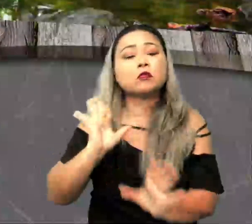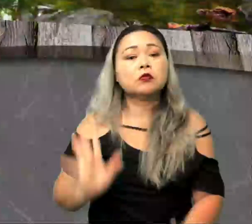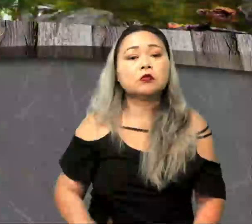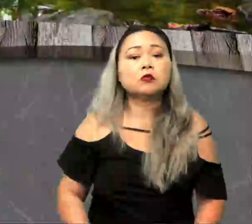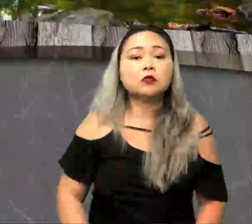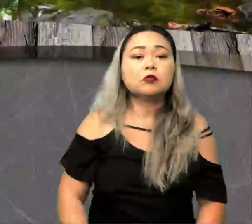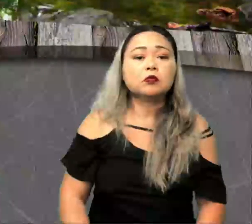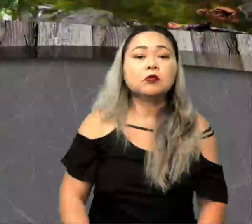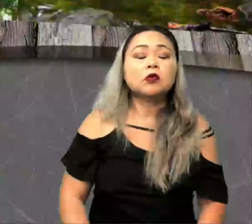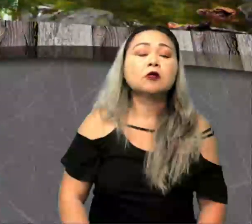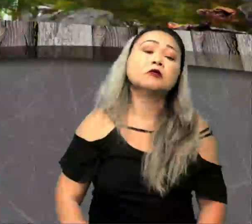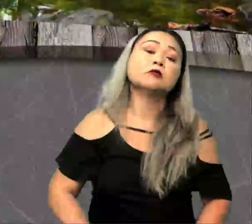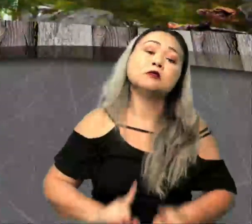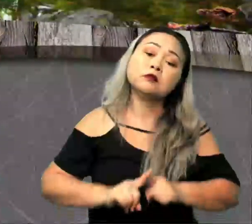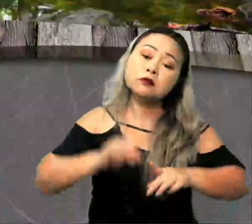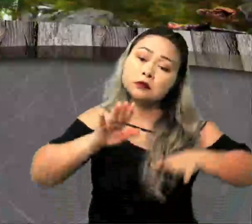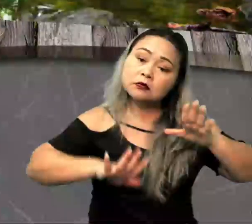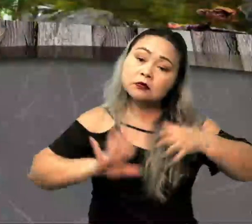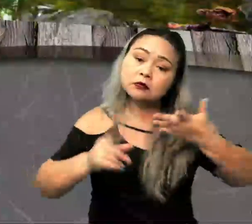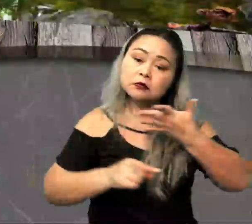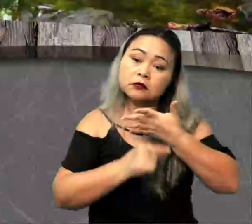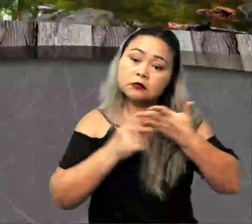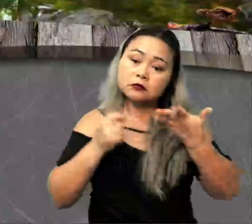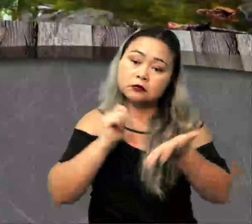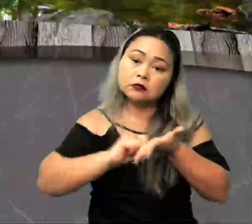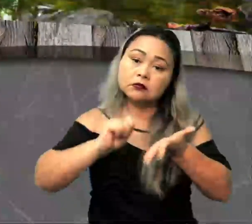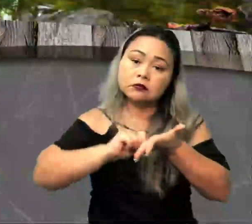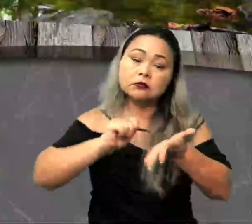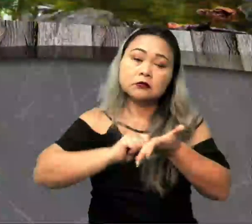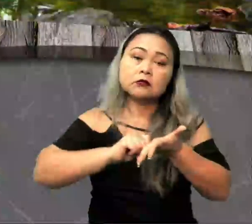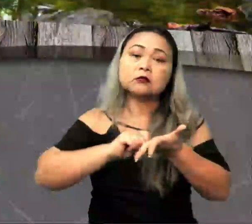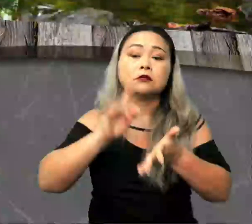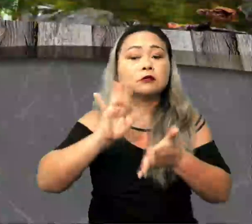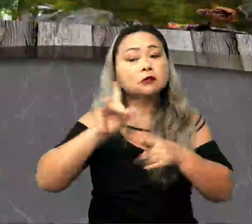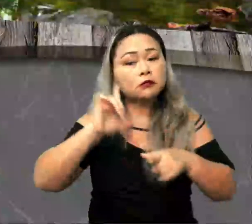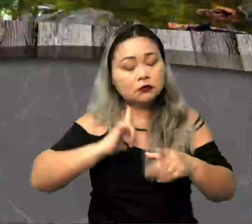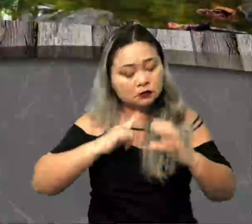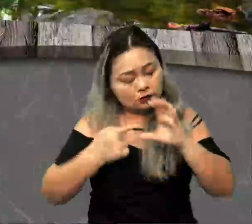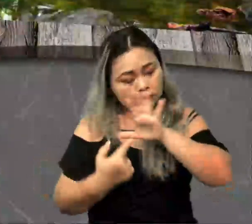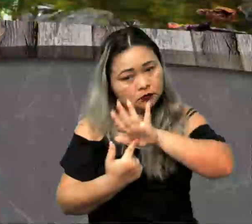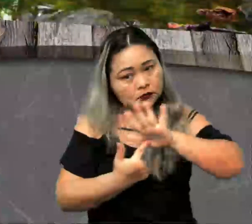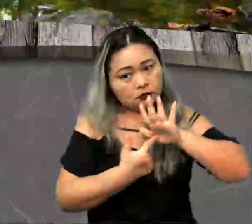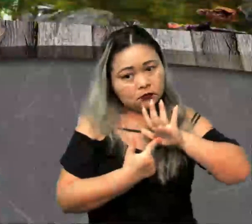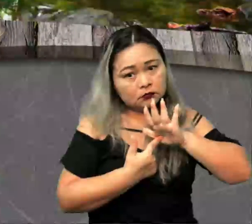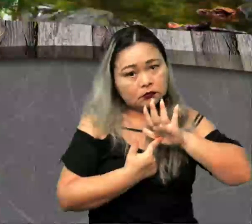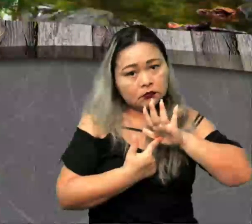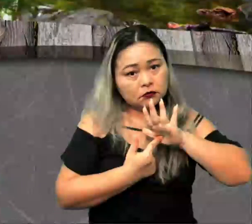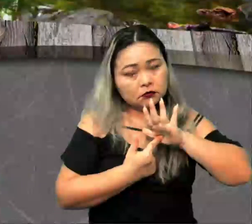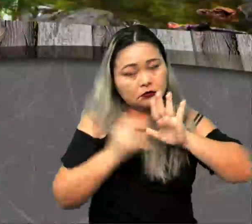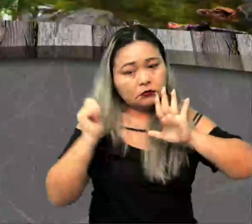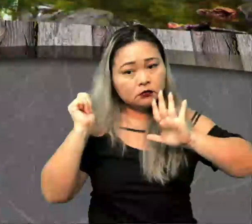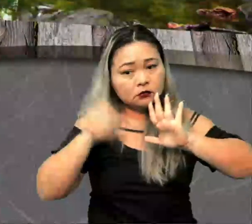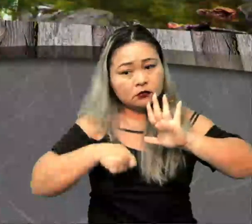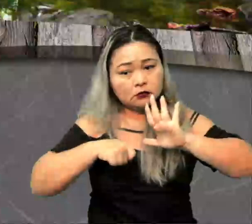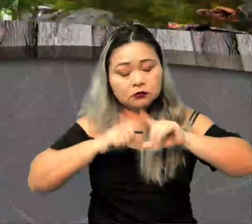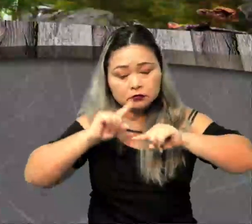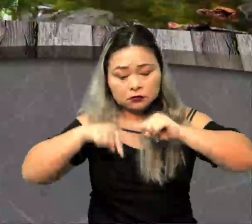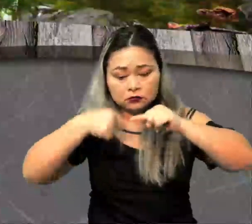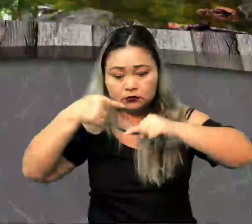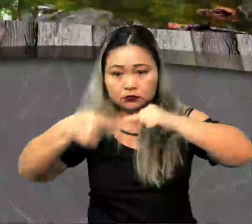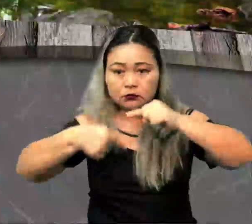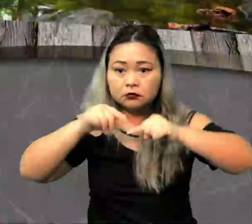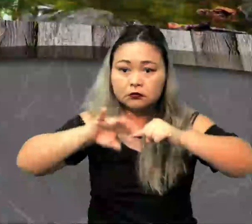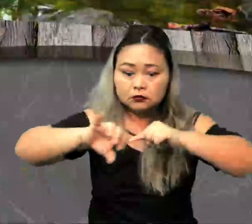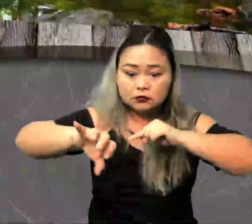conhecemos. Mas para alguns autores, pelo fato de eles apresentarem, né, capacidade de replicação,